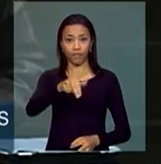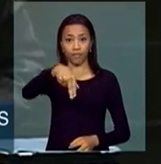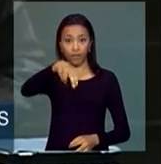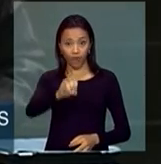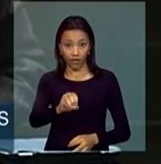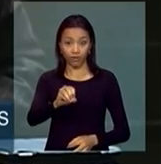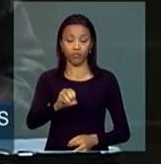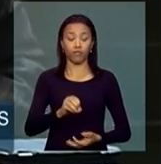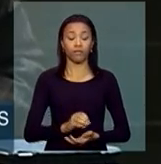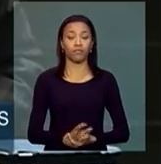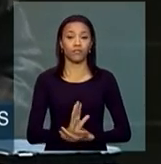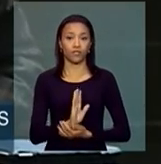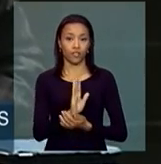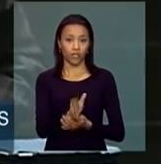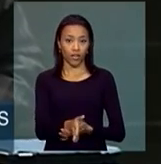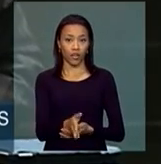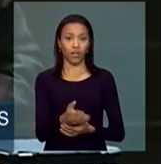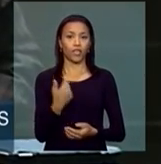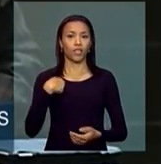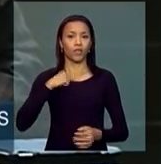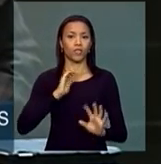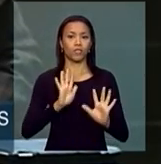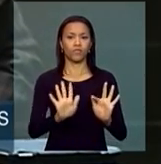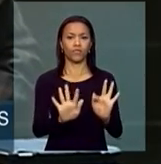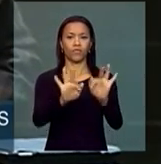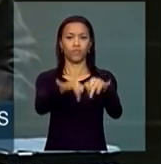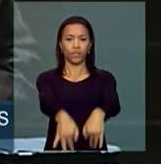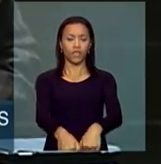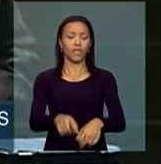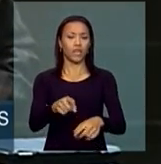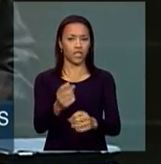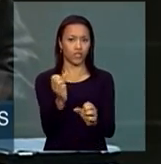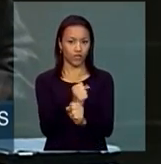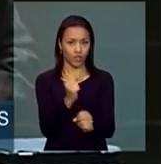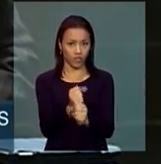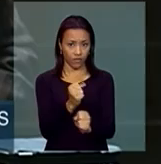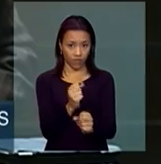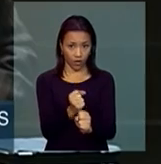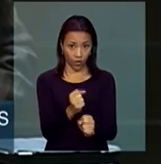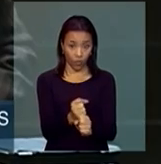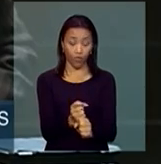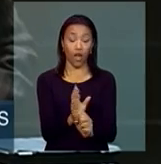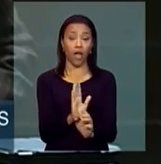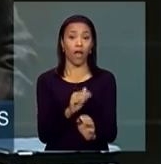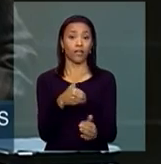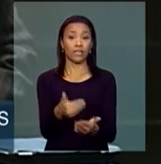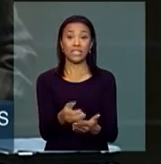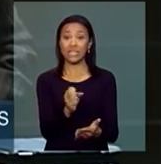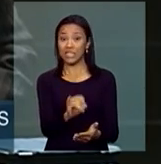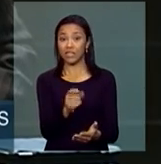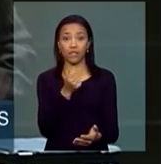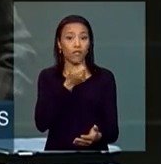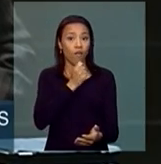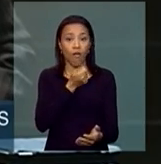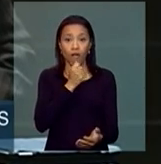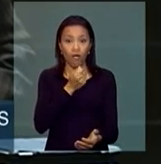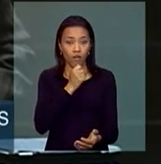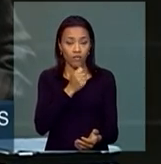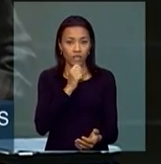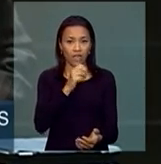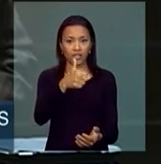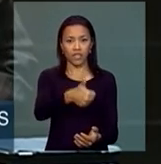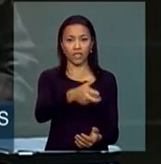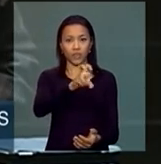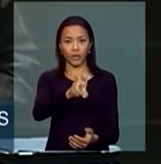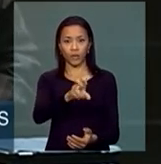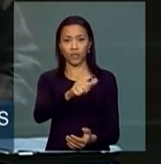finda, né? Nós devemos fechar esses valores acessados por parte dos produtores, senão... aos 115 bilhões,